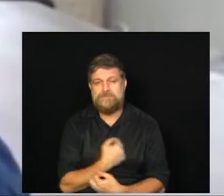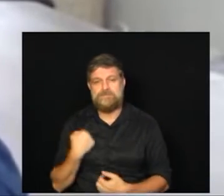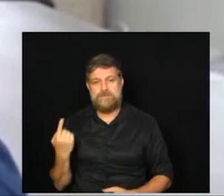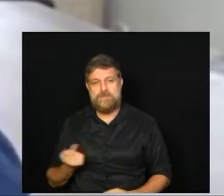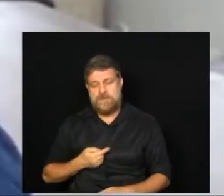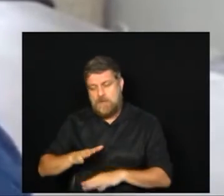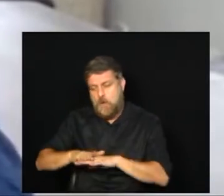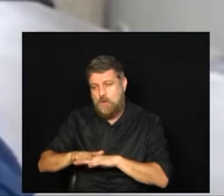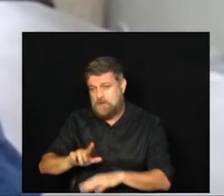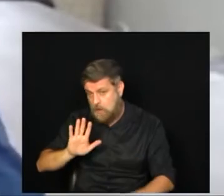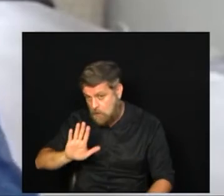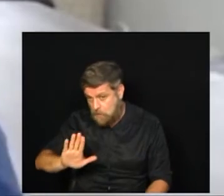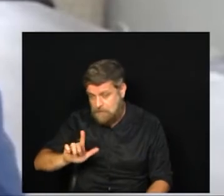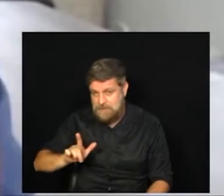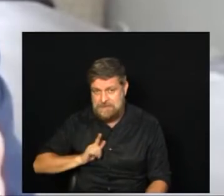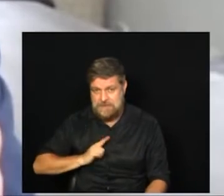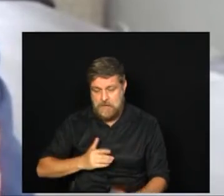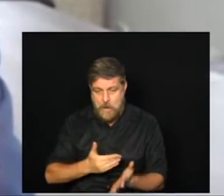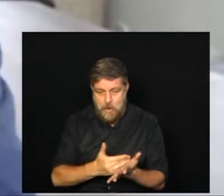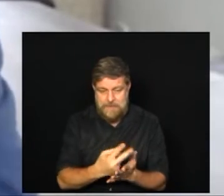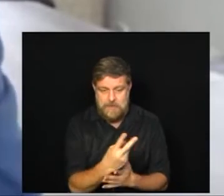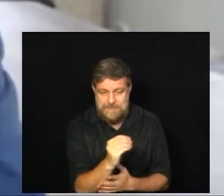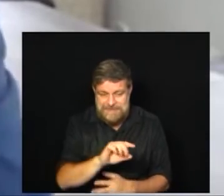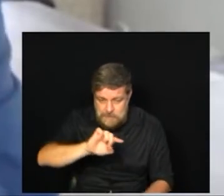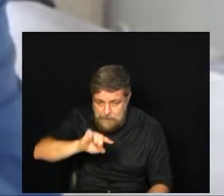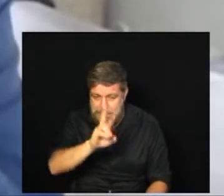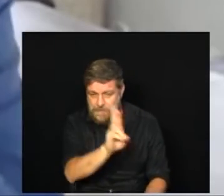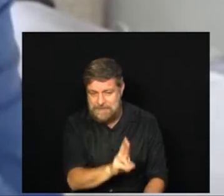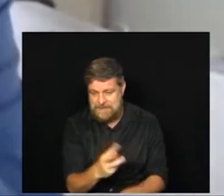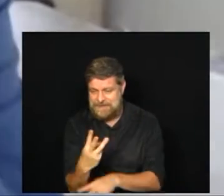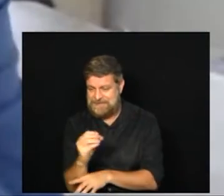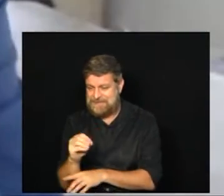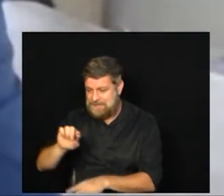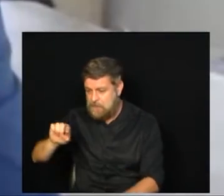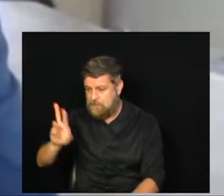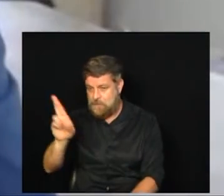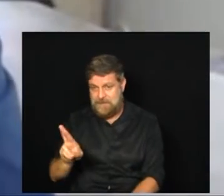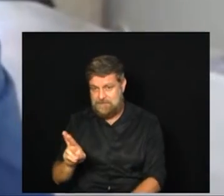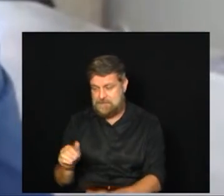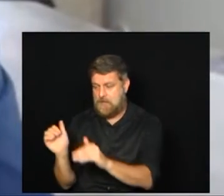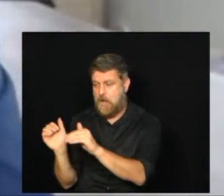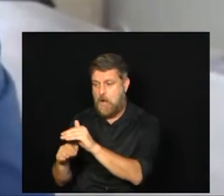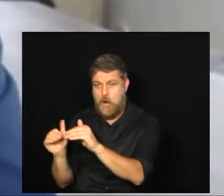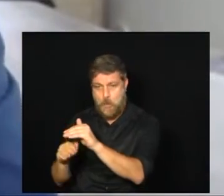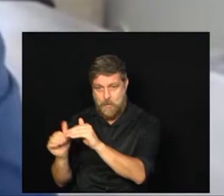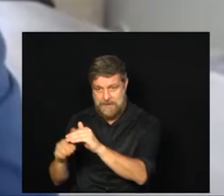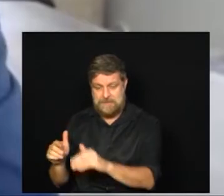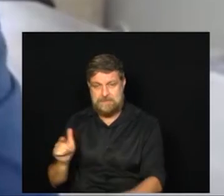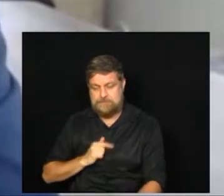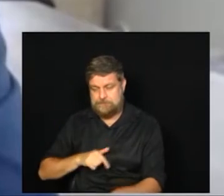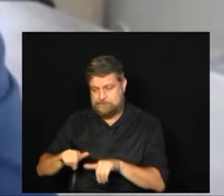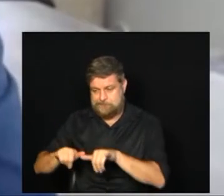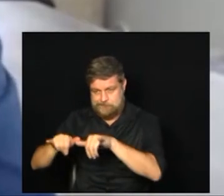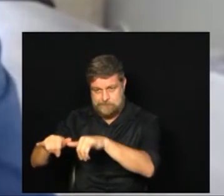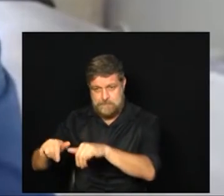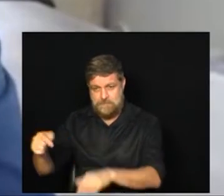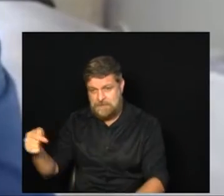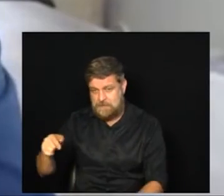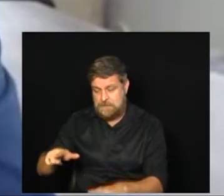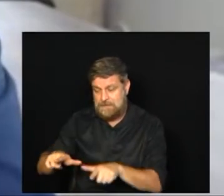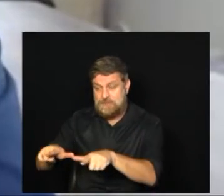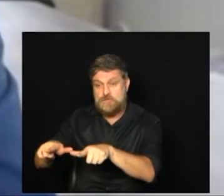Quer completar alguma coisa, Thiago, não? E muda, conforme o cenário econômico muda e conforme também eu fico um pouco restrito em